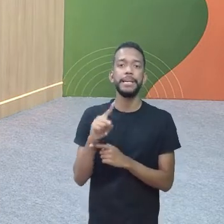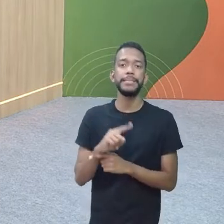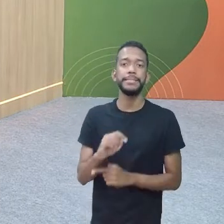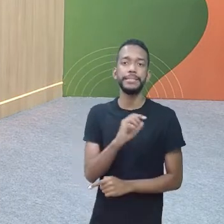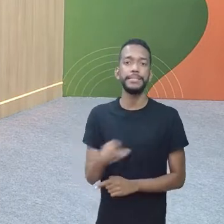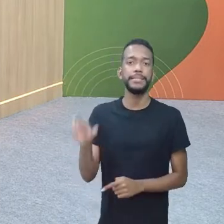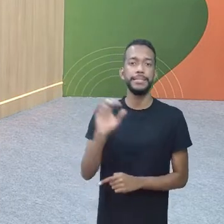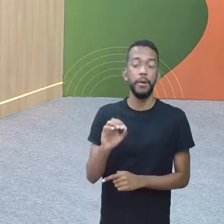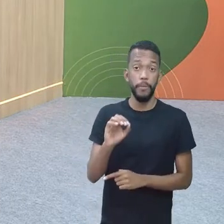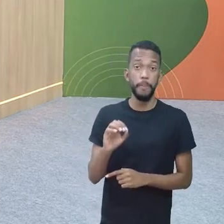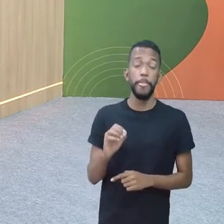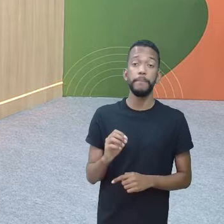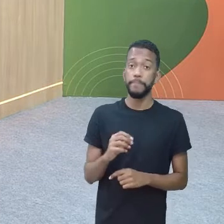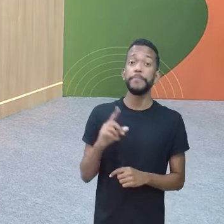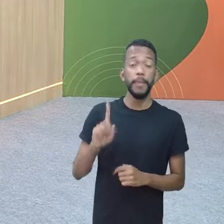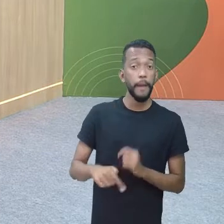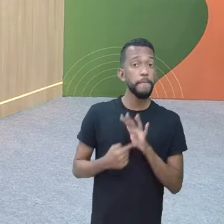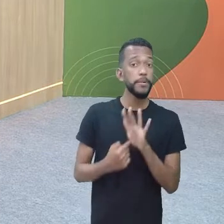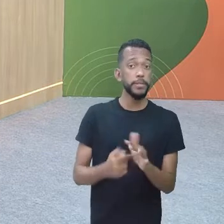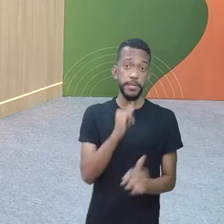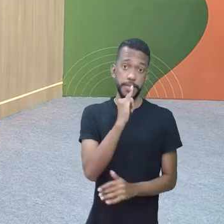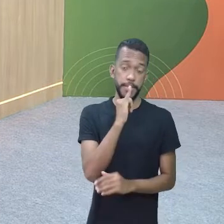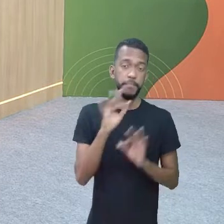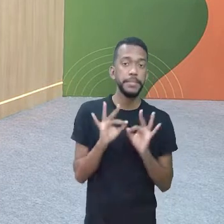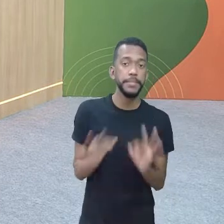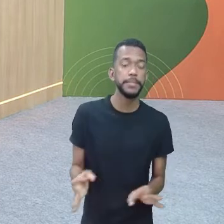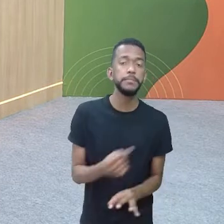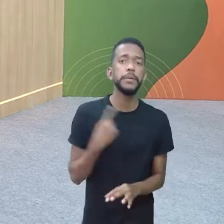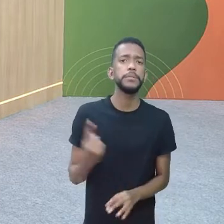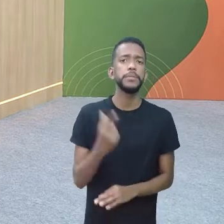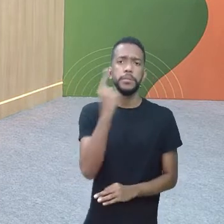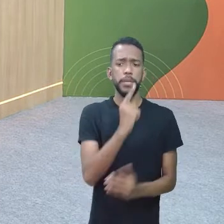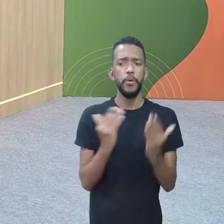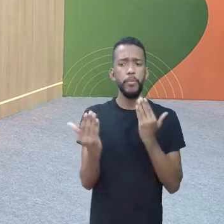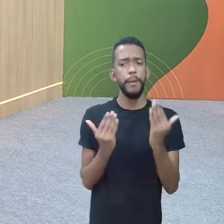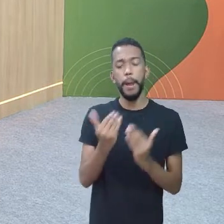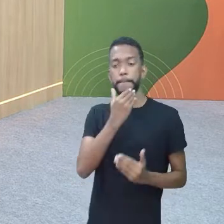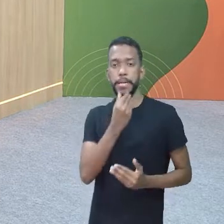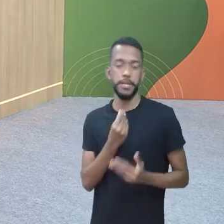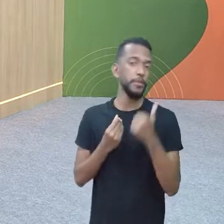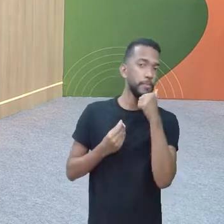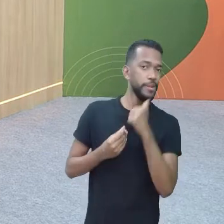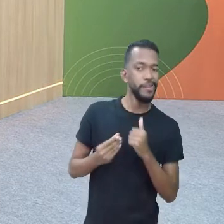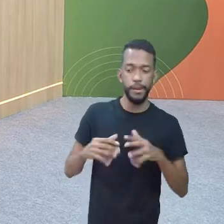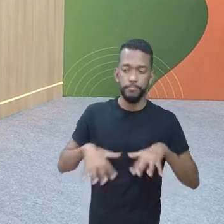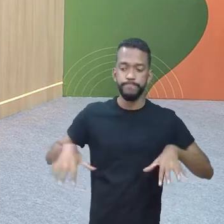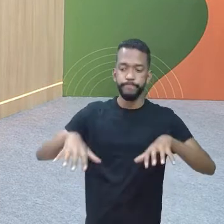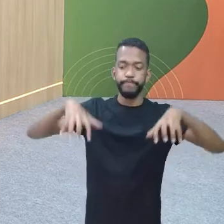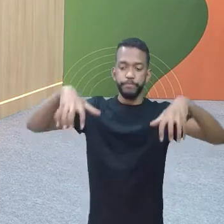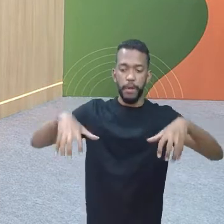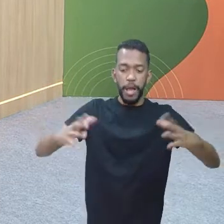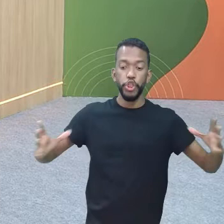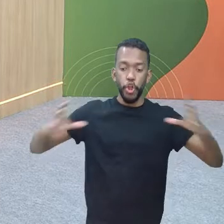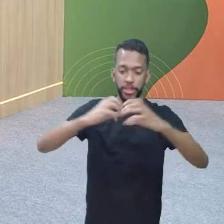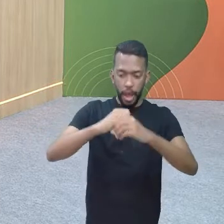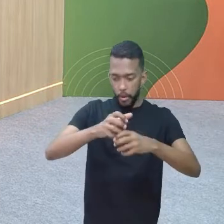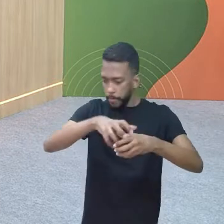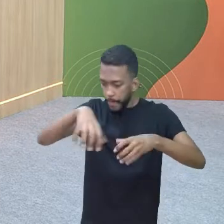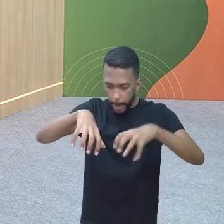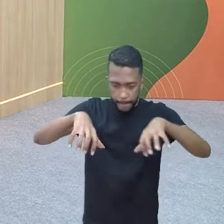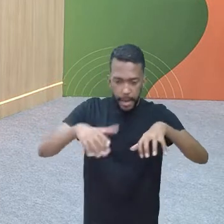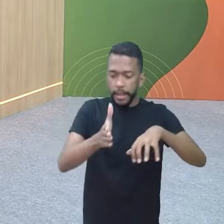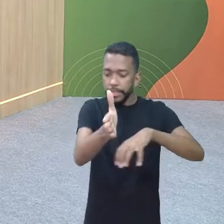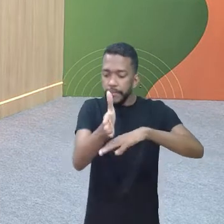estava fazendo um exemplo bem simples, onde a gente comparava a quantidade de meninos e meninas diante de um total de pessoas na